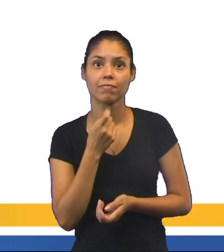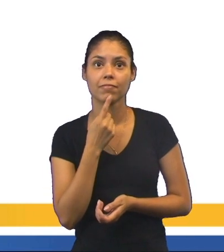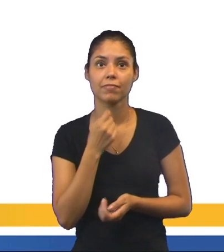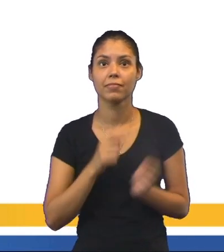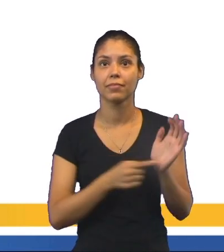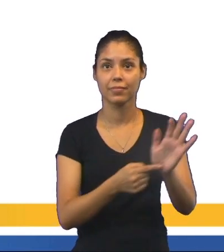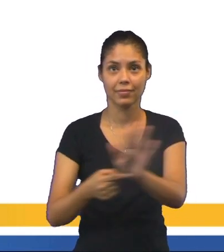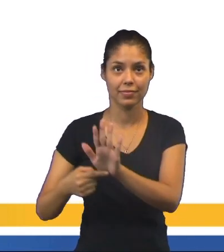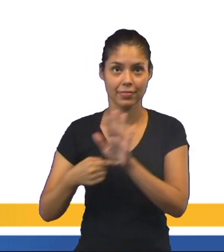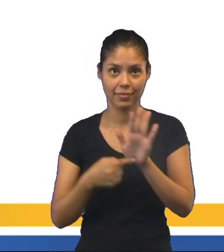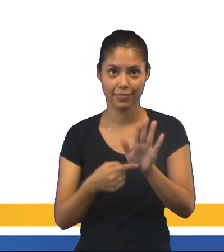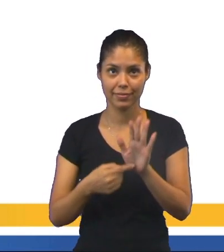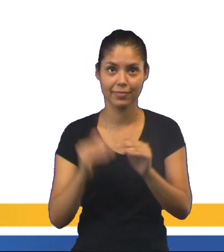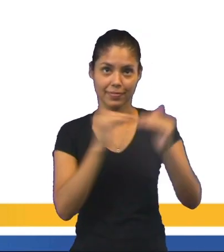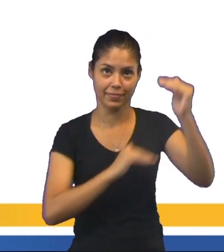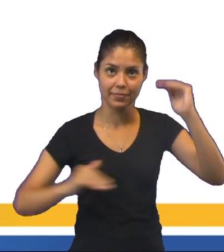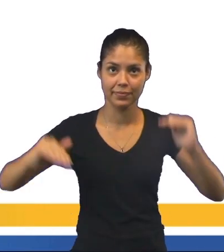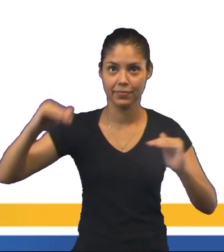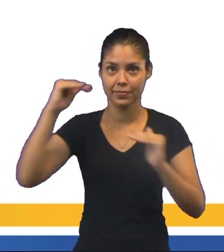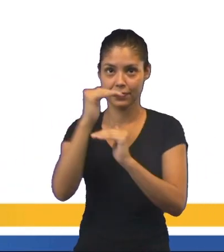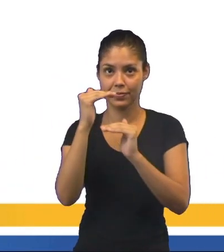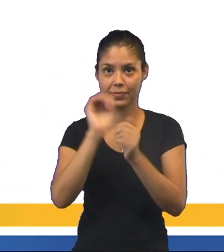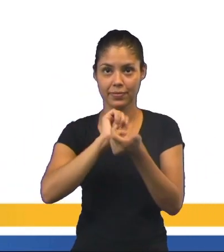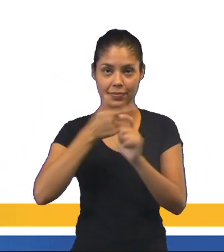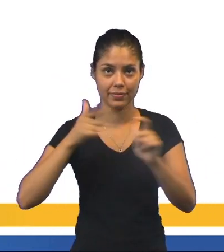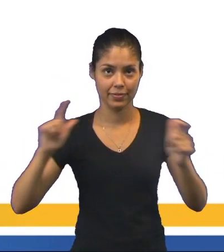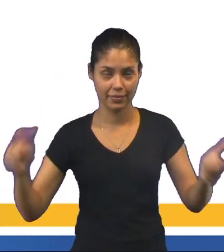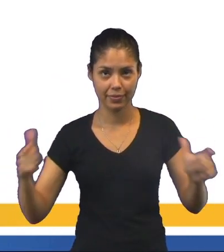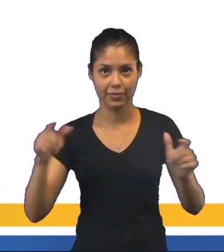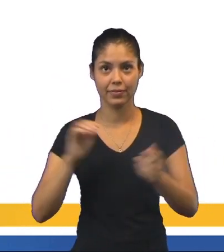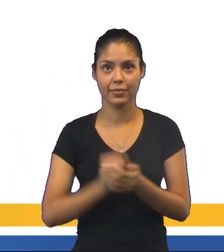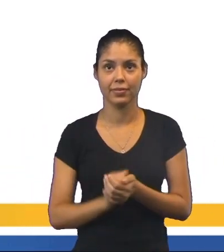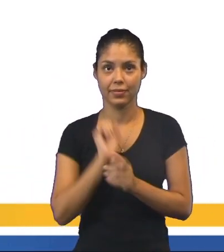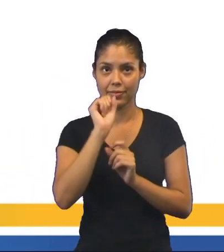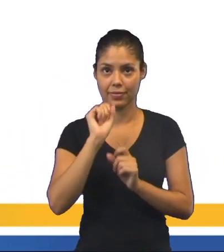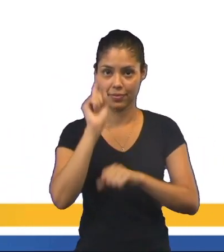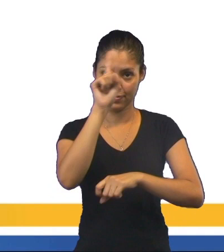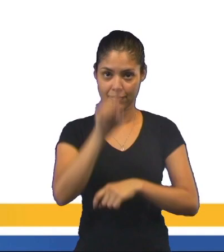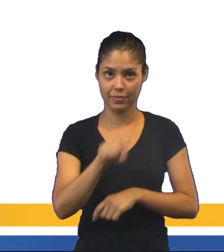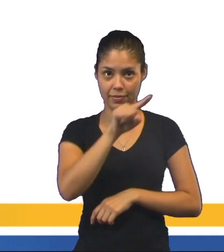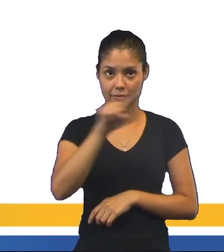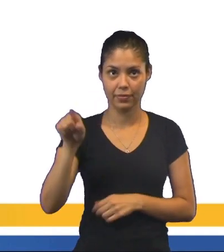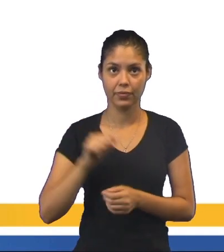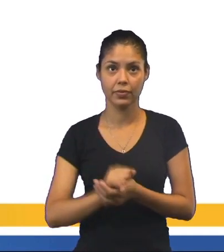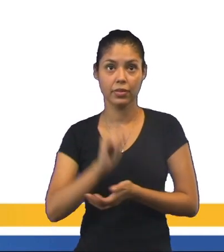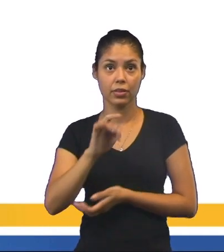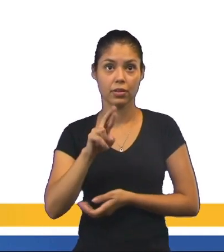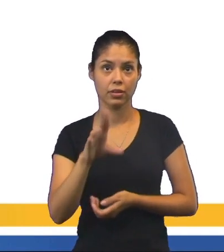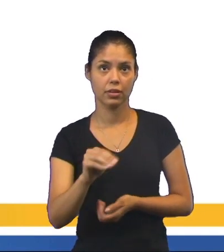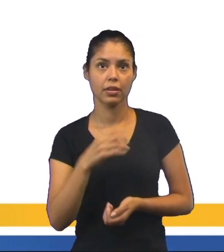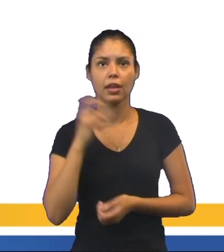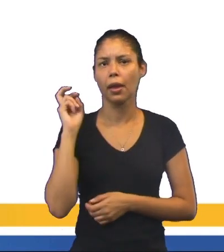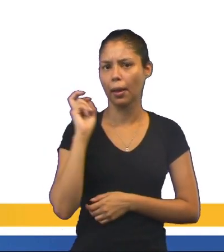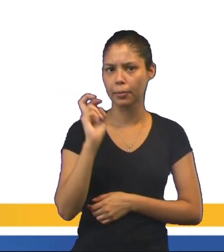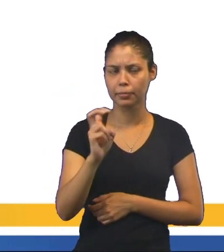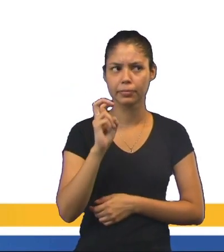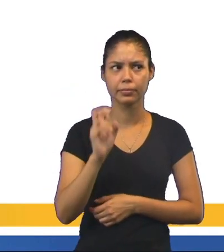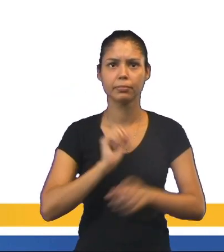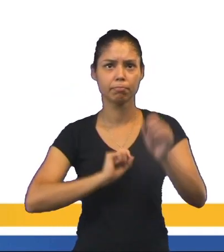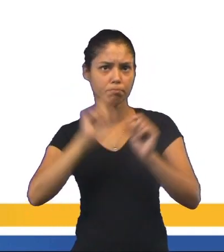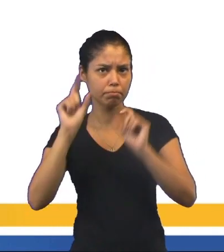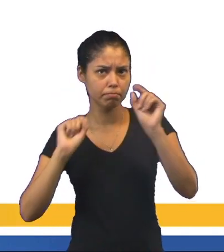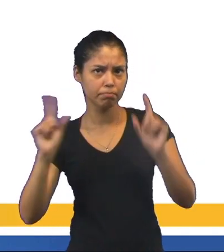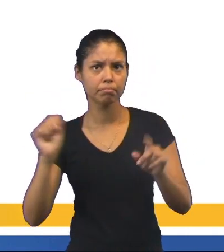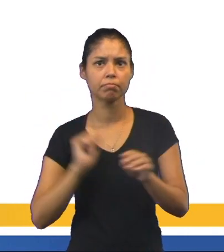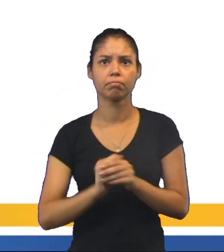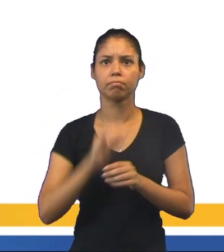avermelhada, representa a parte superior do braço maior da cruz. A Intrometida é a